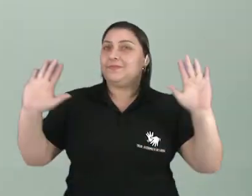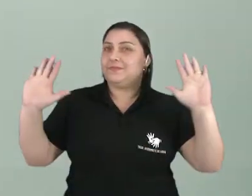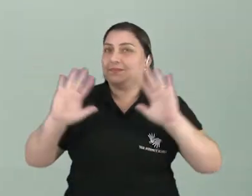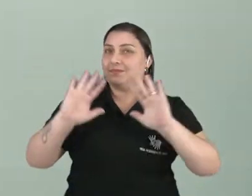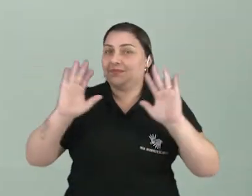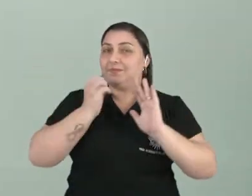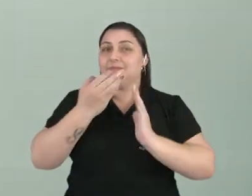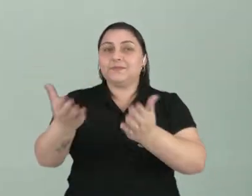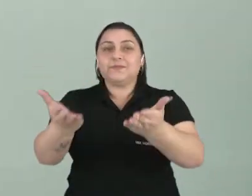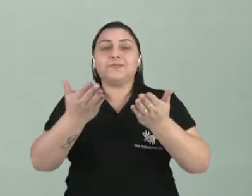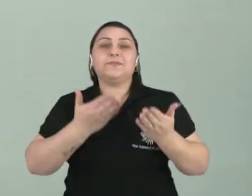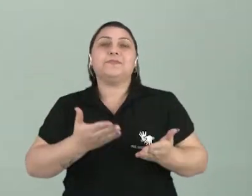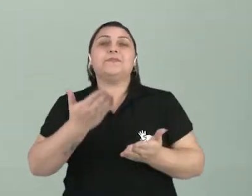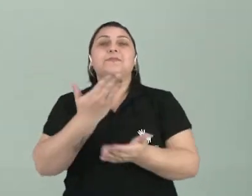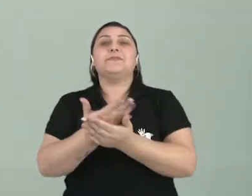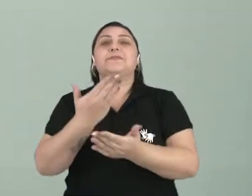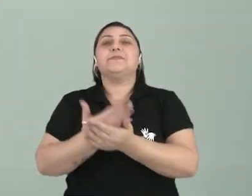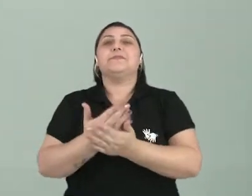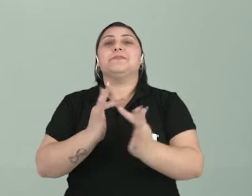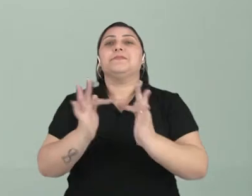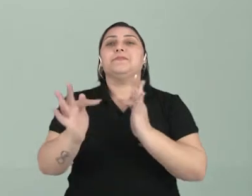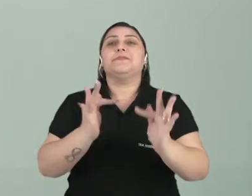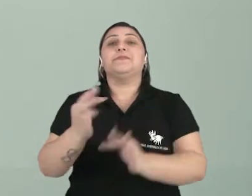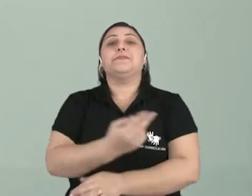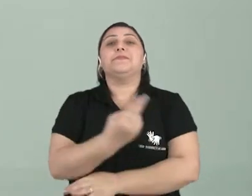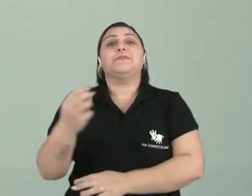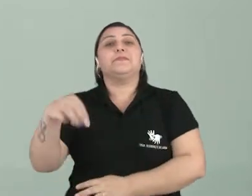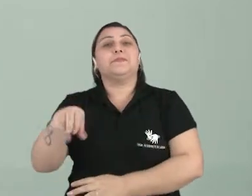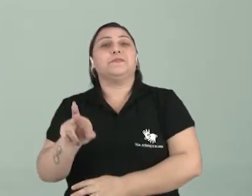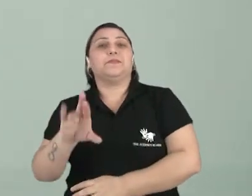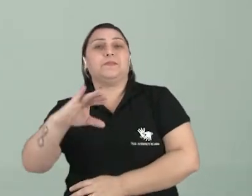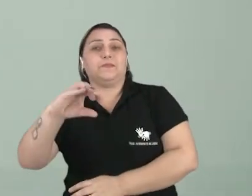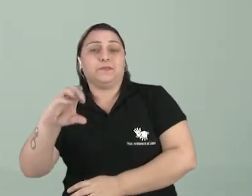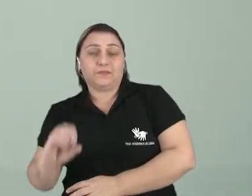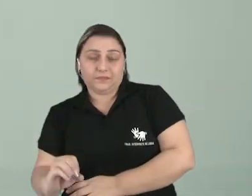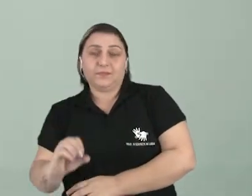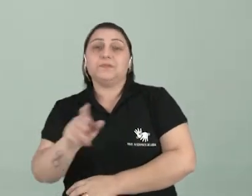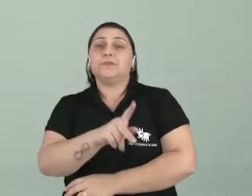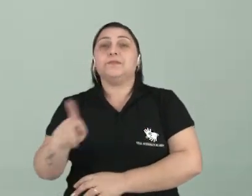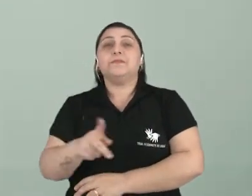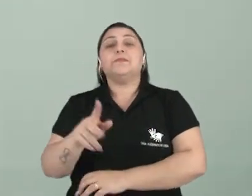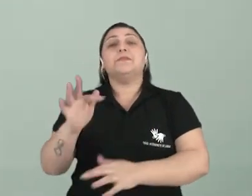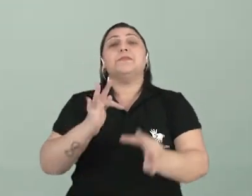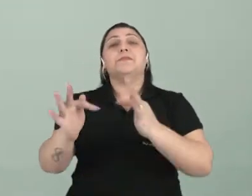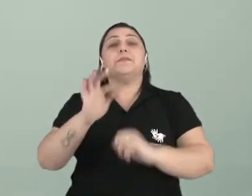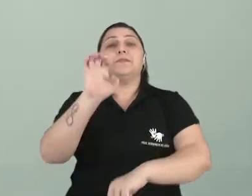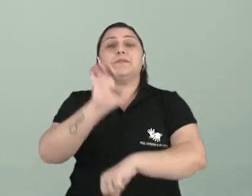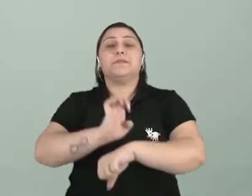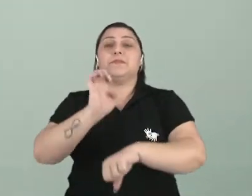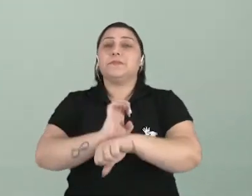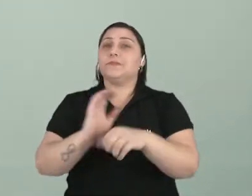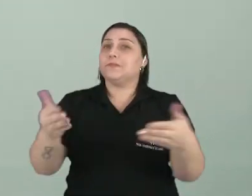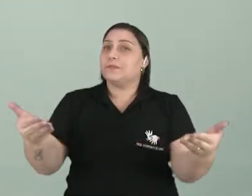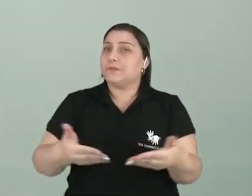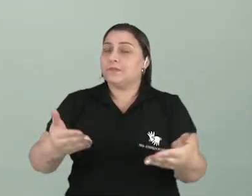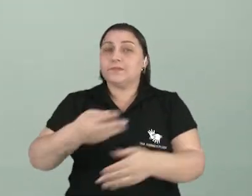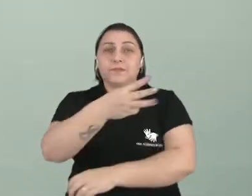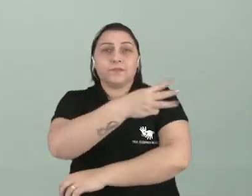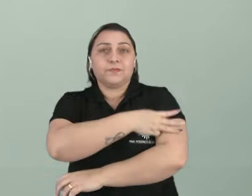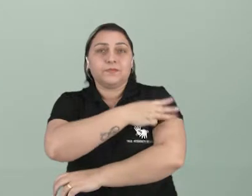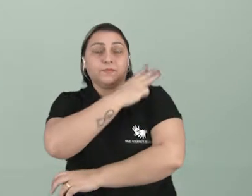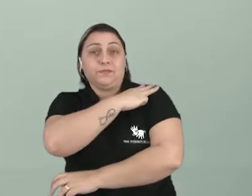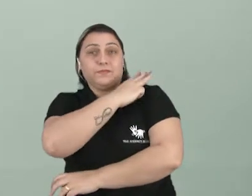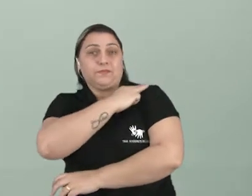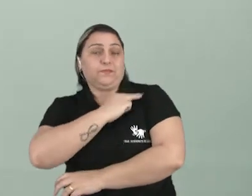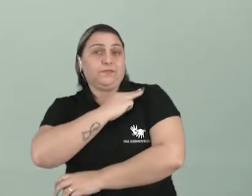Olá pessoal, sejam bem-vindos a mais uma aula de Física. Meu nome é Márcio, eu sou professor de Física do Estado. Hoje nós temos mais uma aula aí para a terceira série do